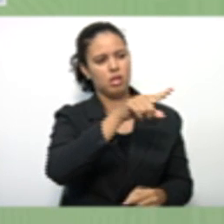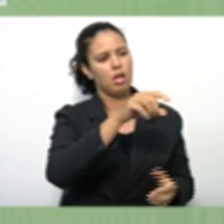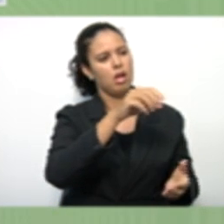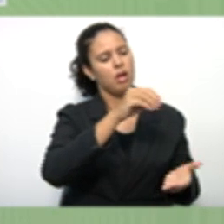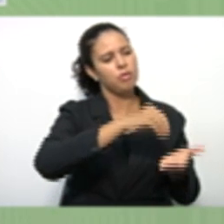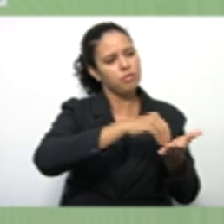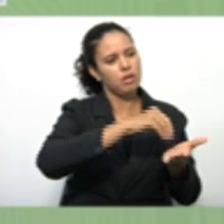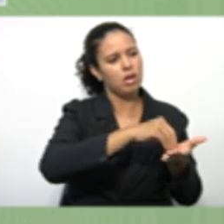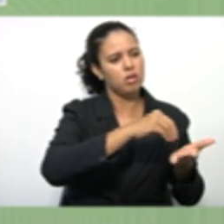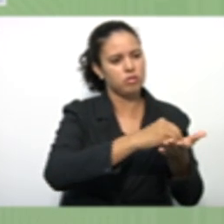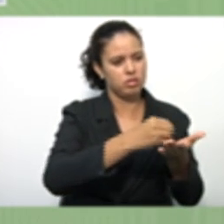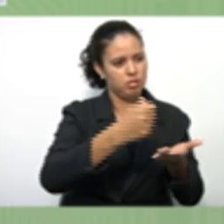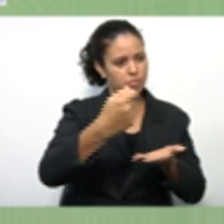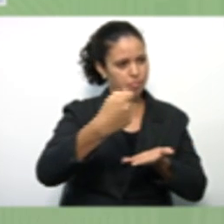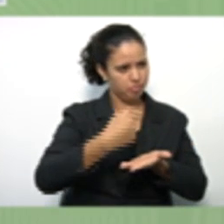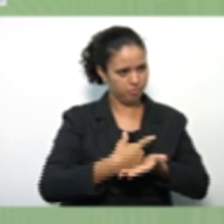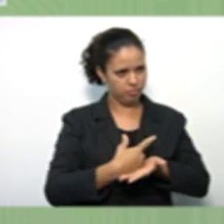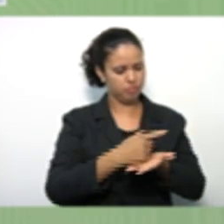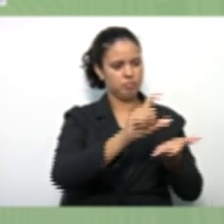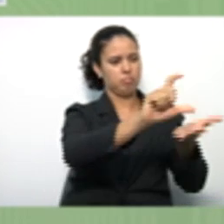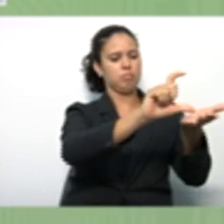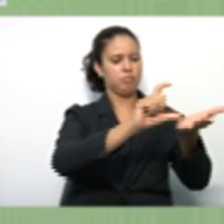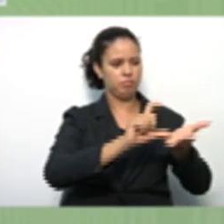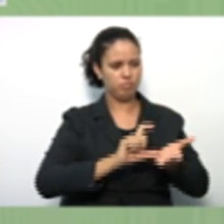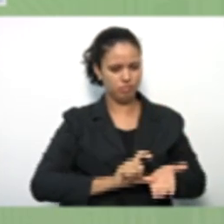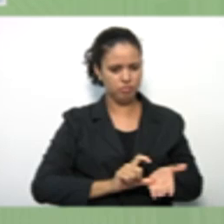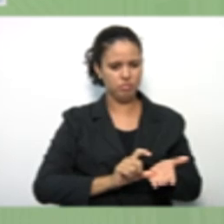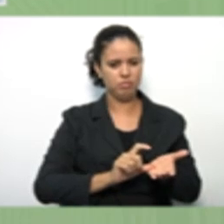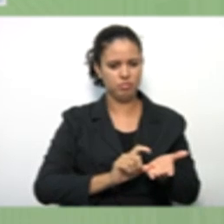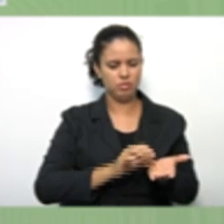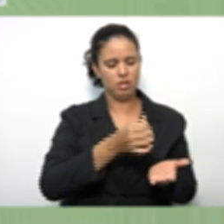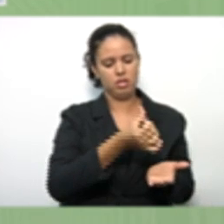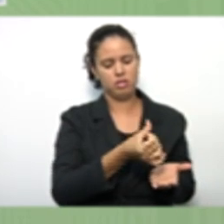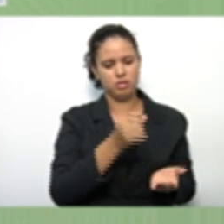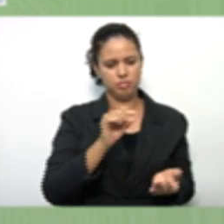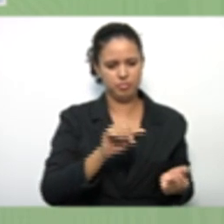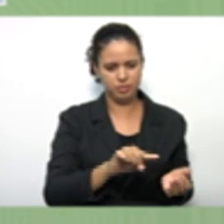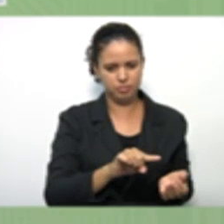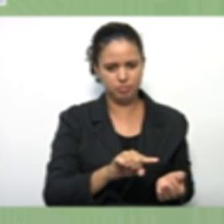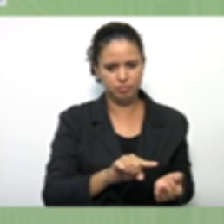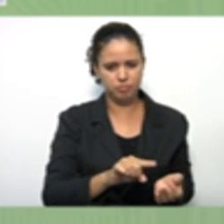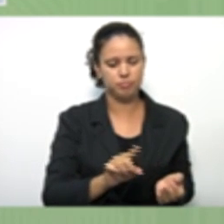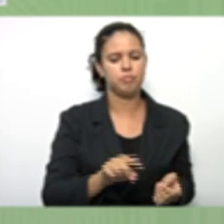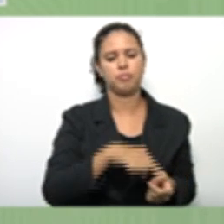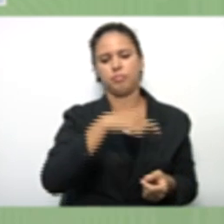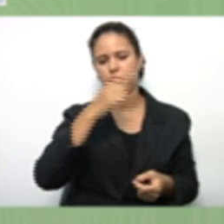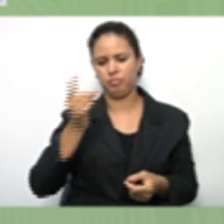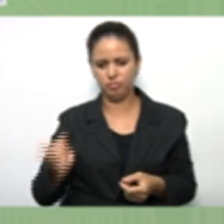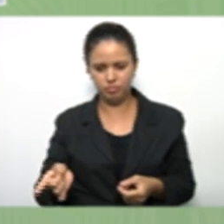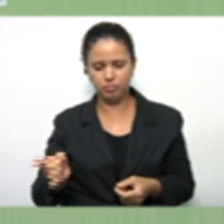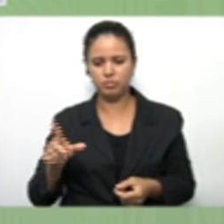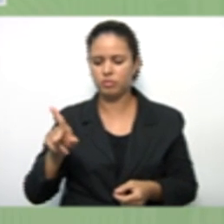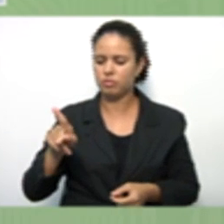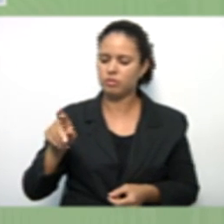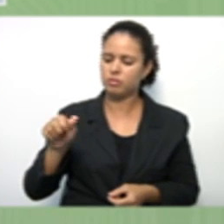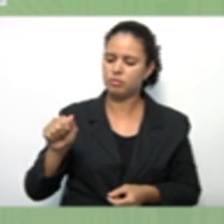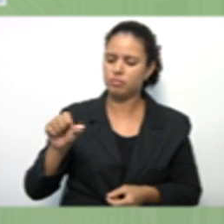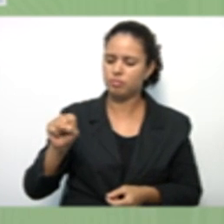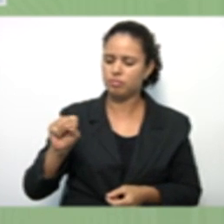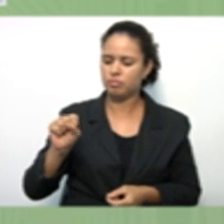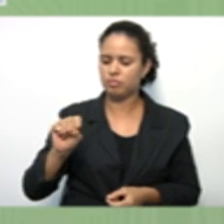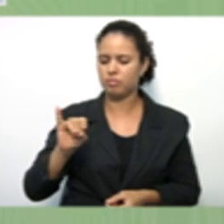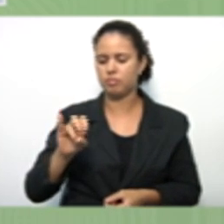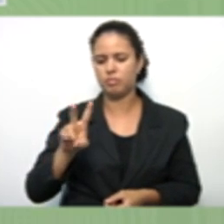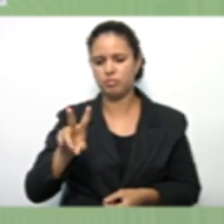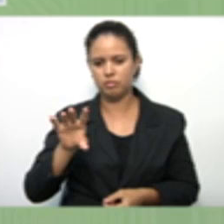É isso, você vai colocar ali, ó, em direitos, né? E obrigações? As obrigações é a parte da dívida.